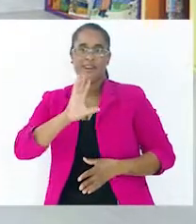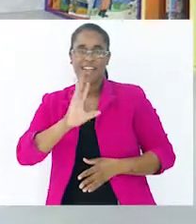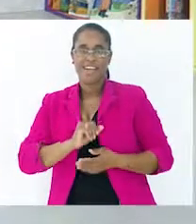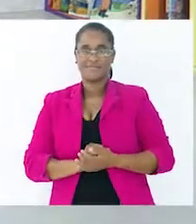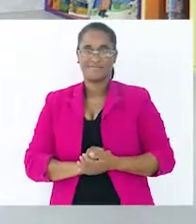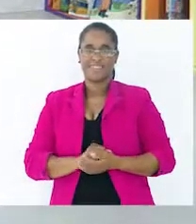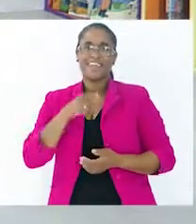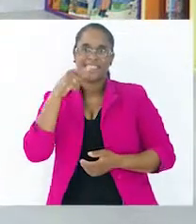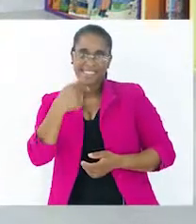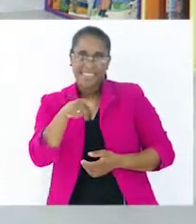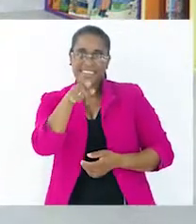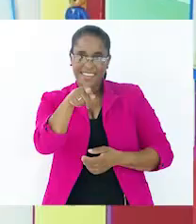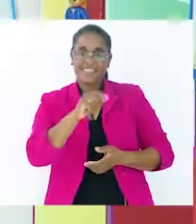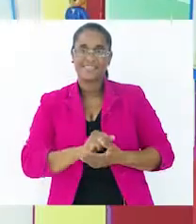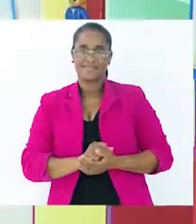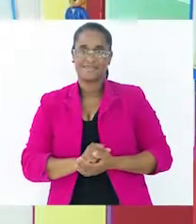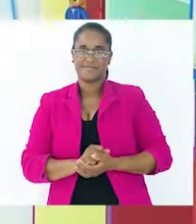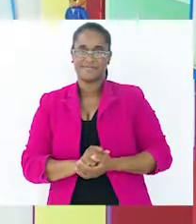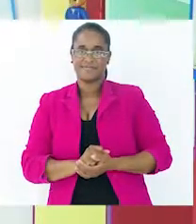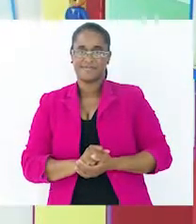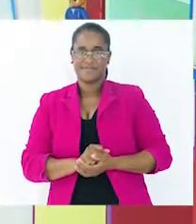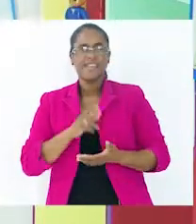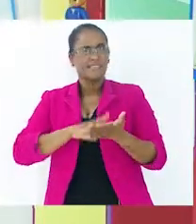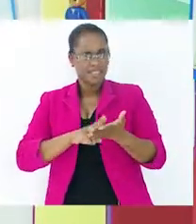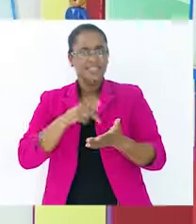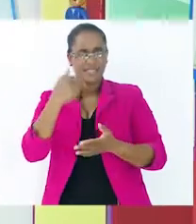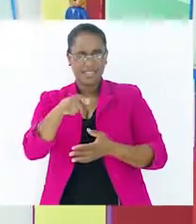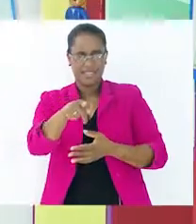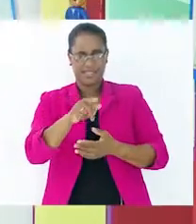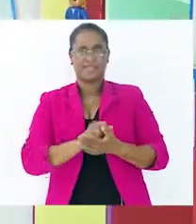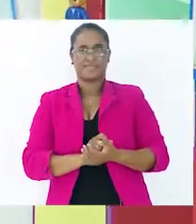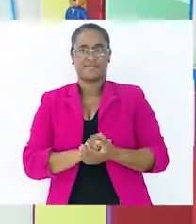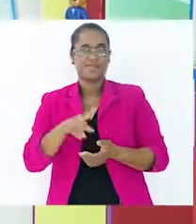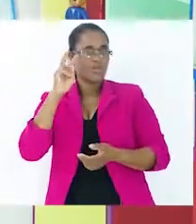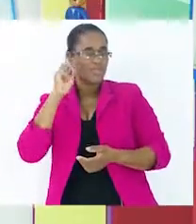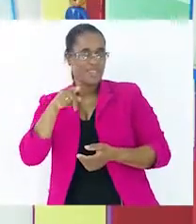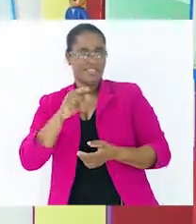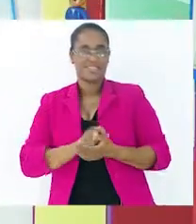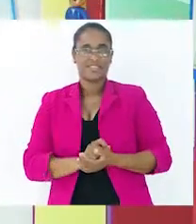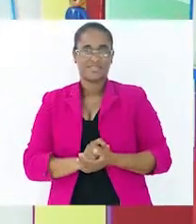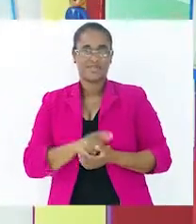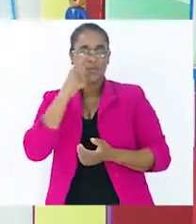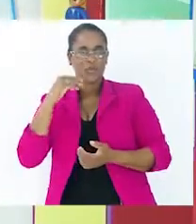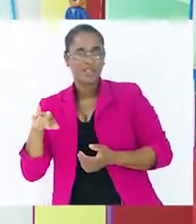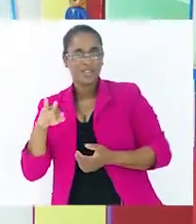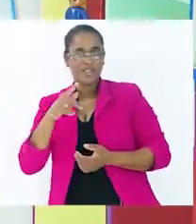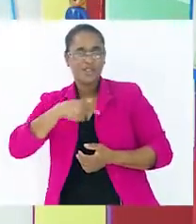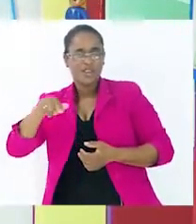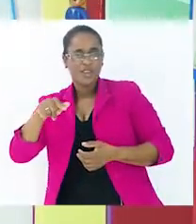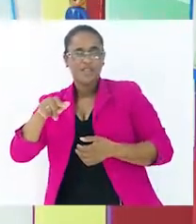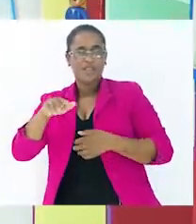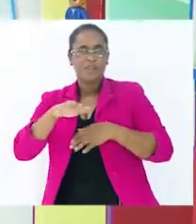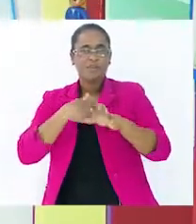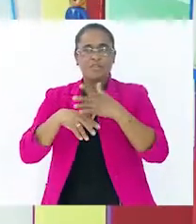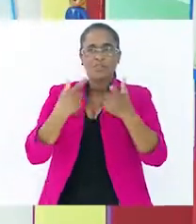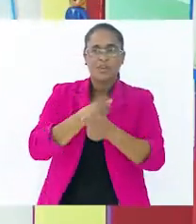Olá, estás aí? De certeza que estás ali? Então escuta esta. O menino foi fazer o mandado à